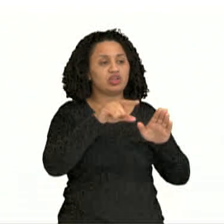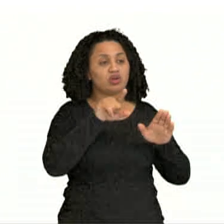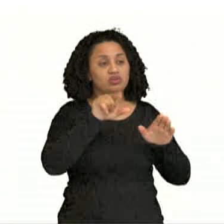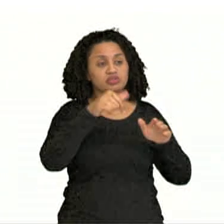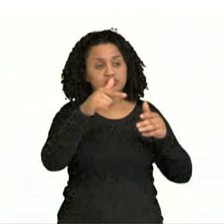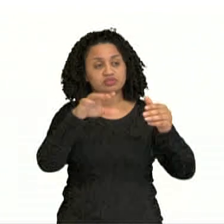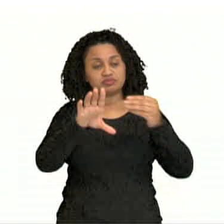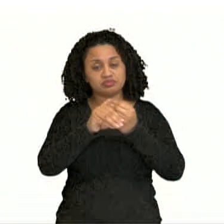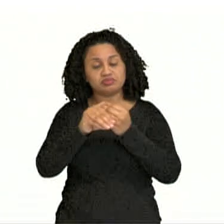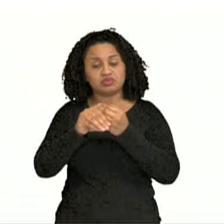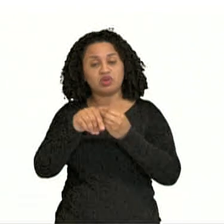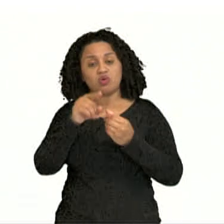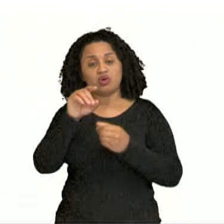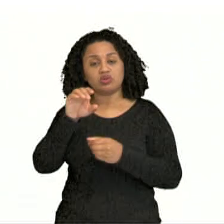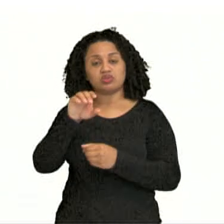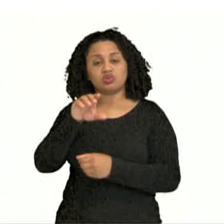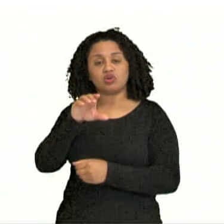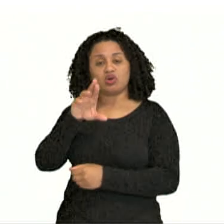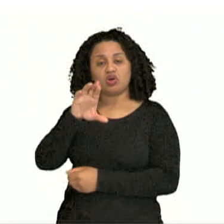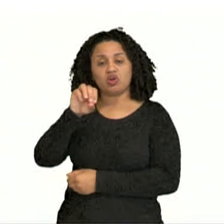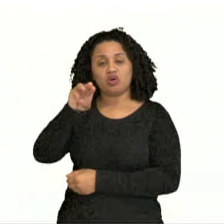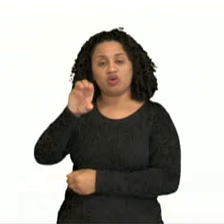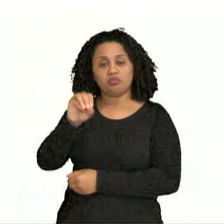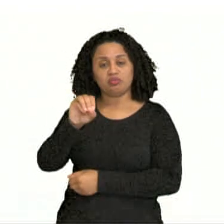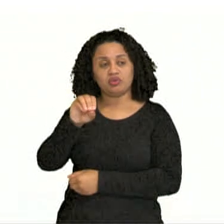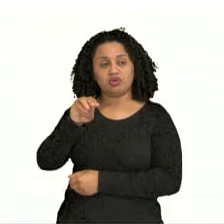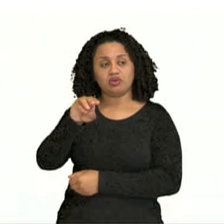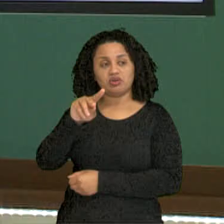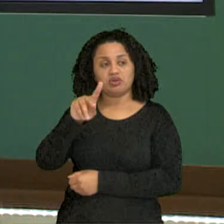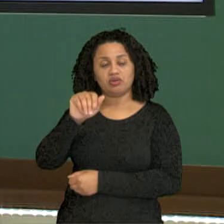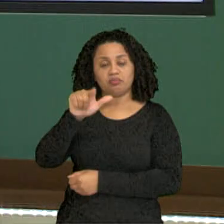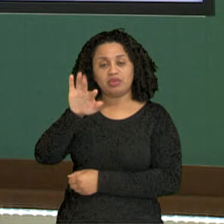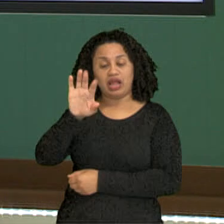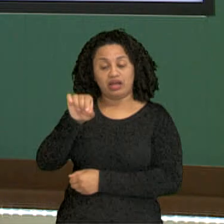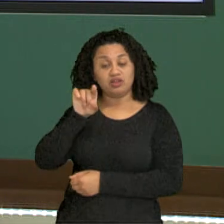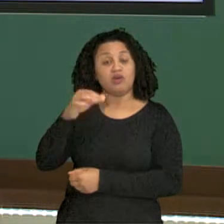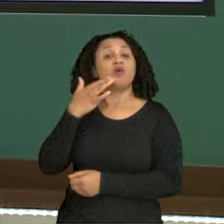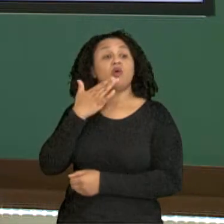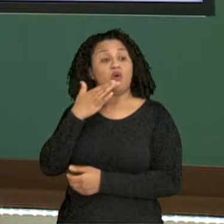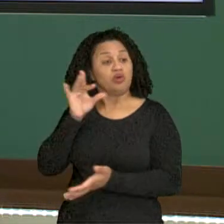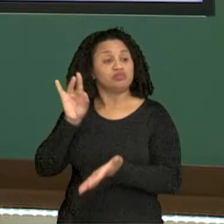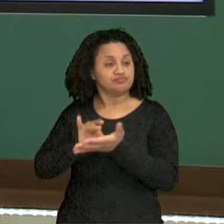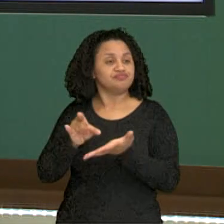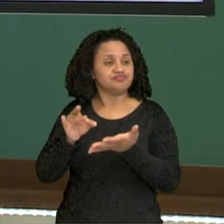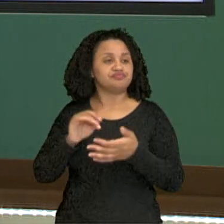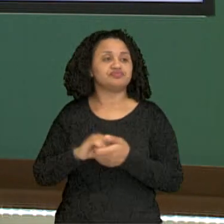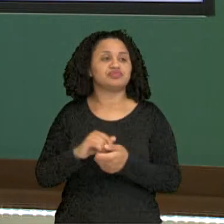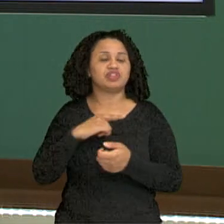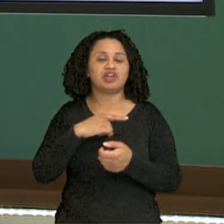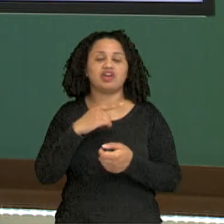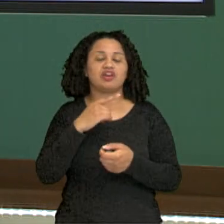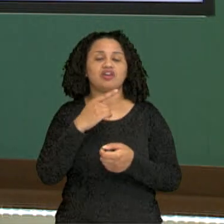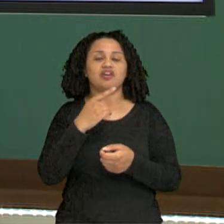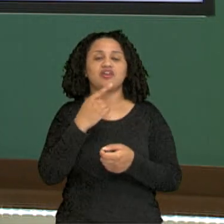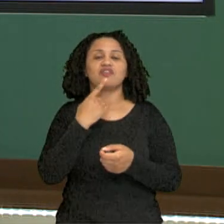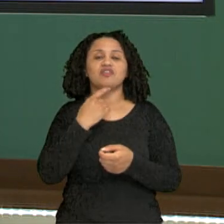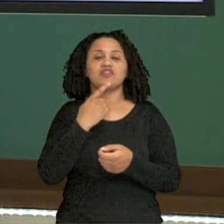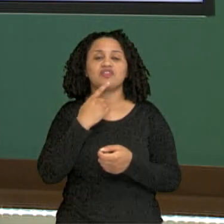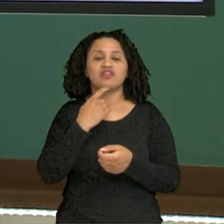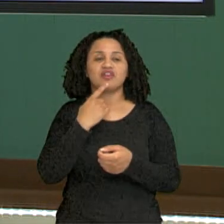plastos, os cromoplastos, cromo de cor, outras cores. Verdes